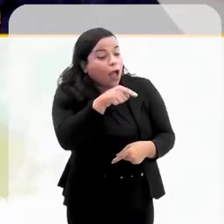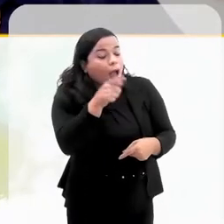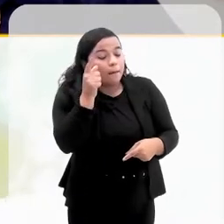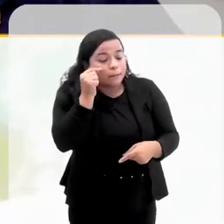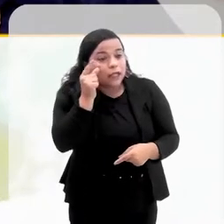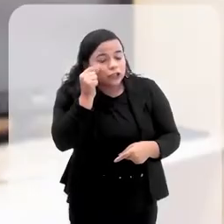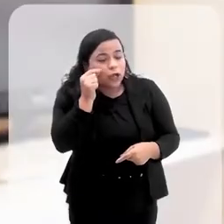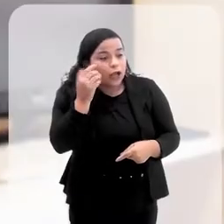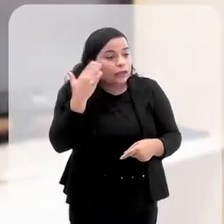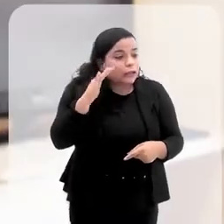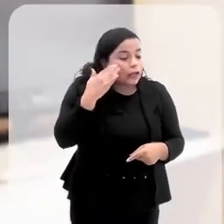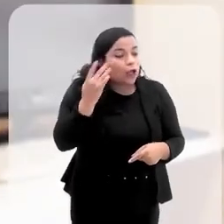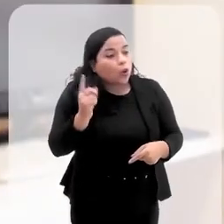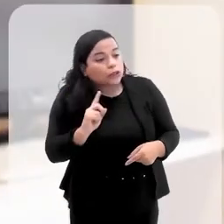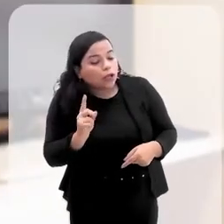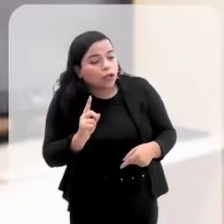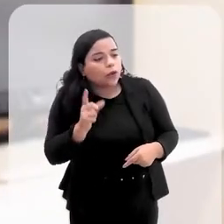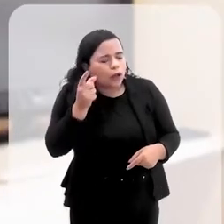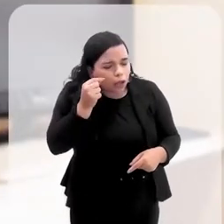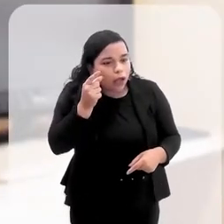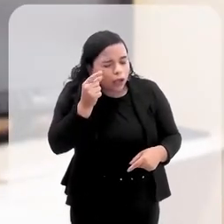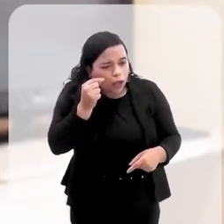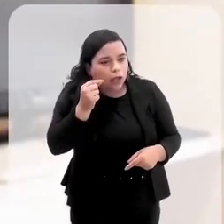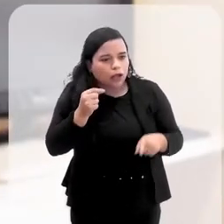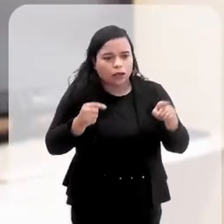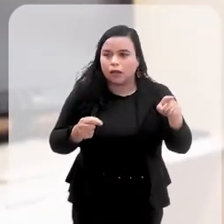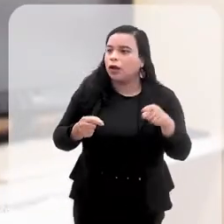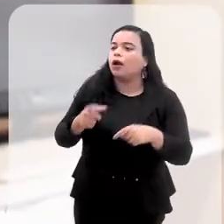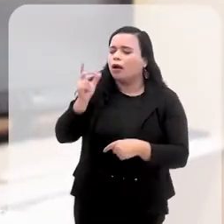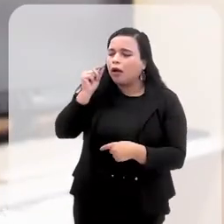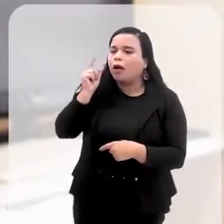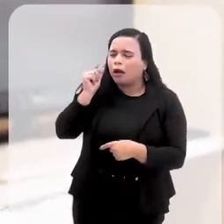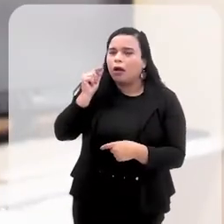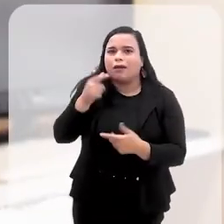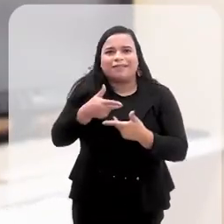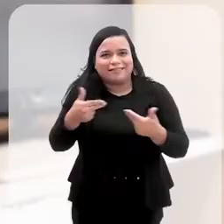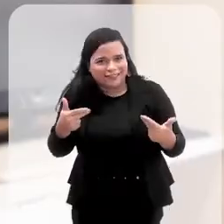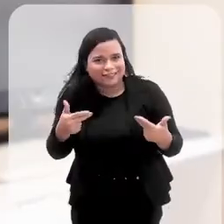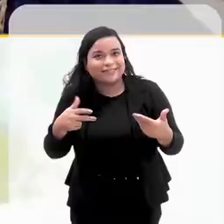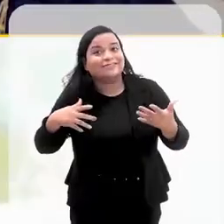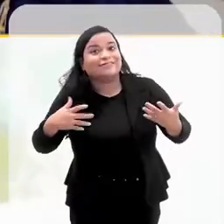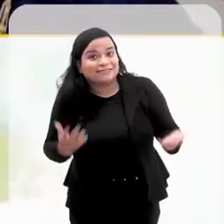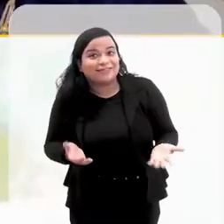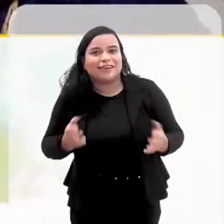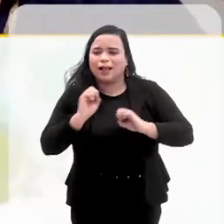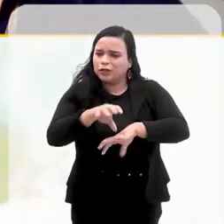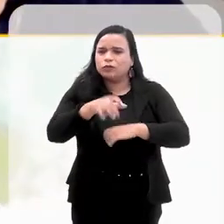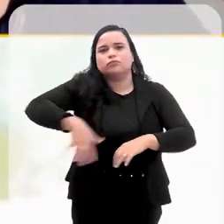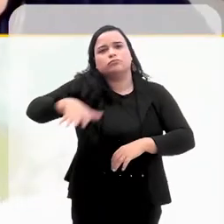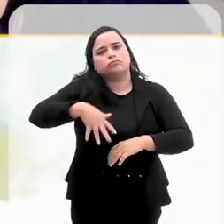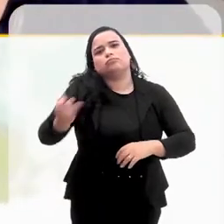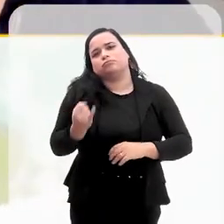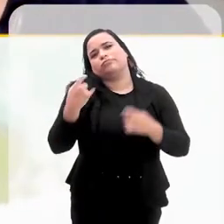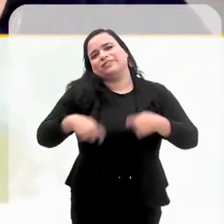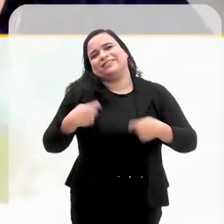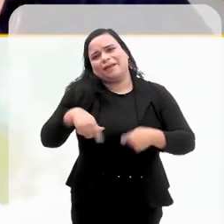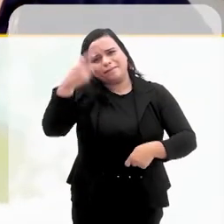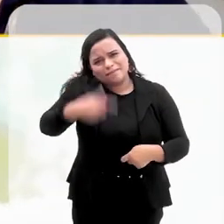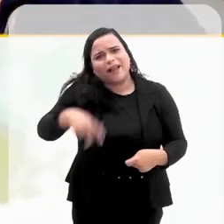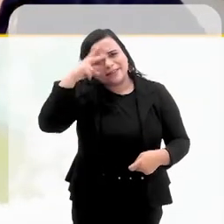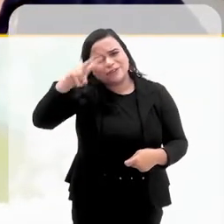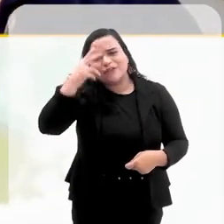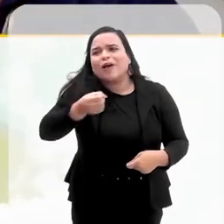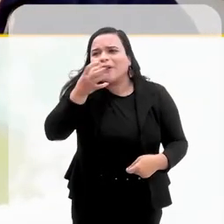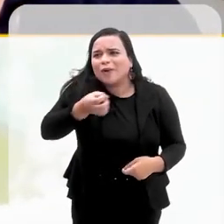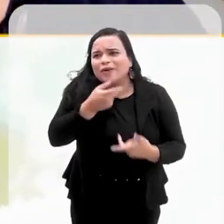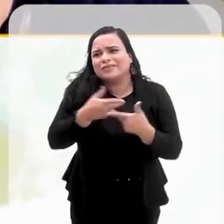que não? Nossa, conta mais histórias, por favor, Kátia, mais histórias. Eu tenho muitas histórias. Tinha um